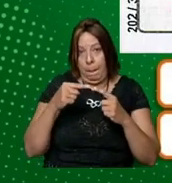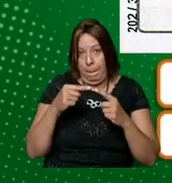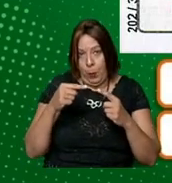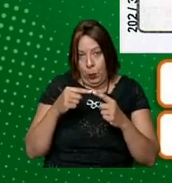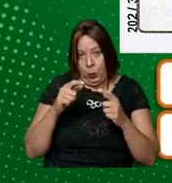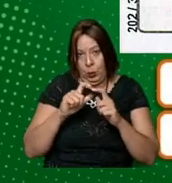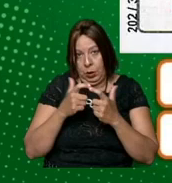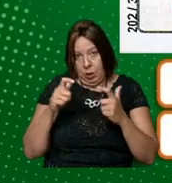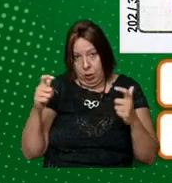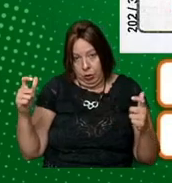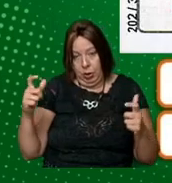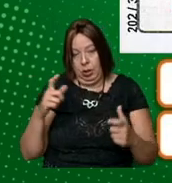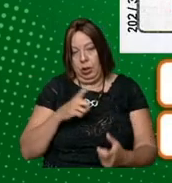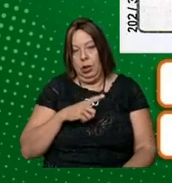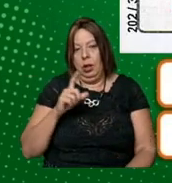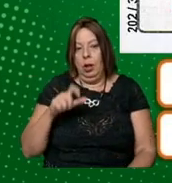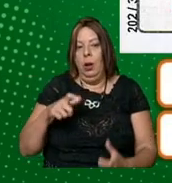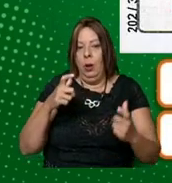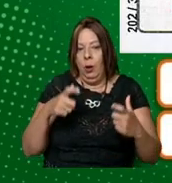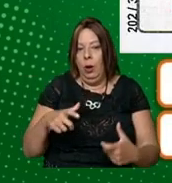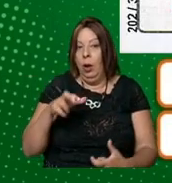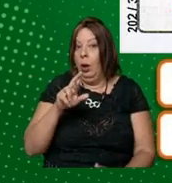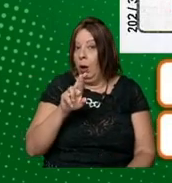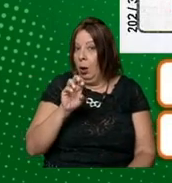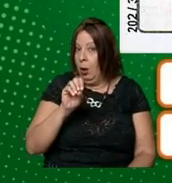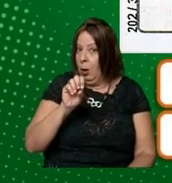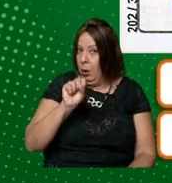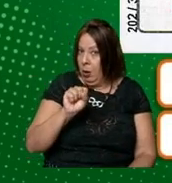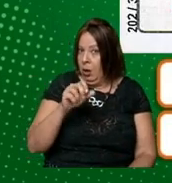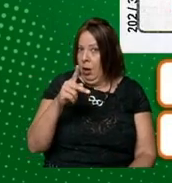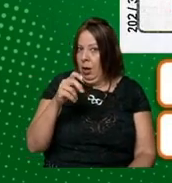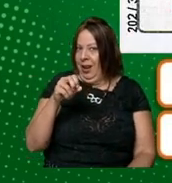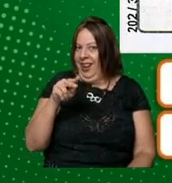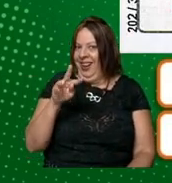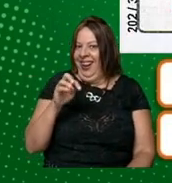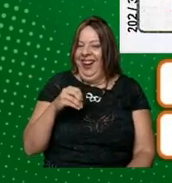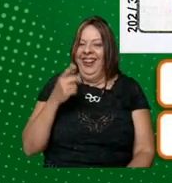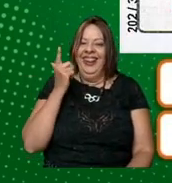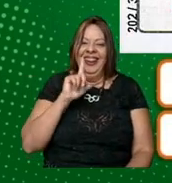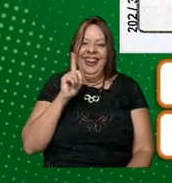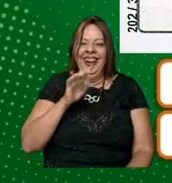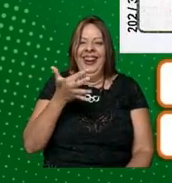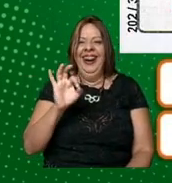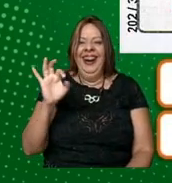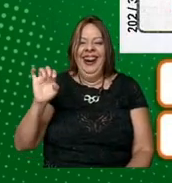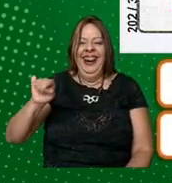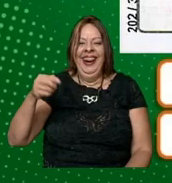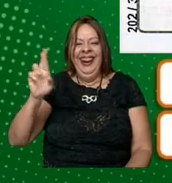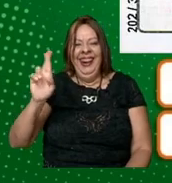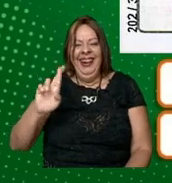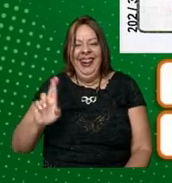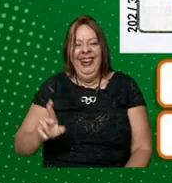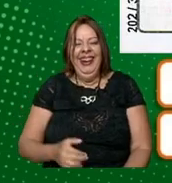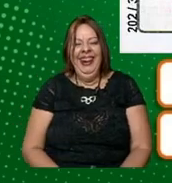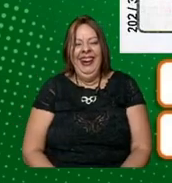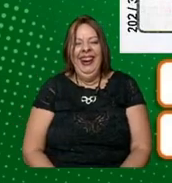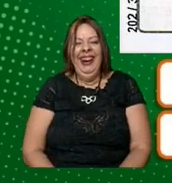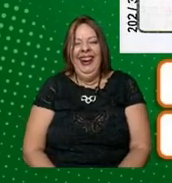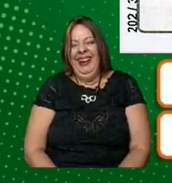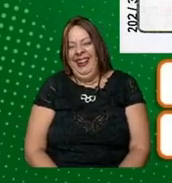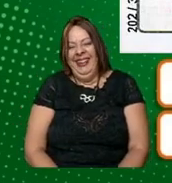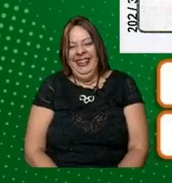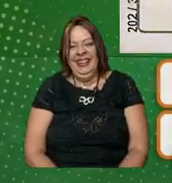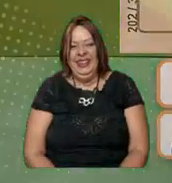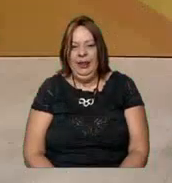foi a Rose. Ponto Rocha atacado. Levou, queridão, 100 mil reais. Rubenvaldo, meu